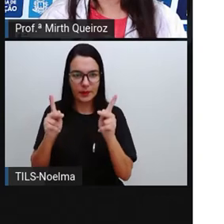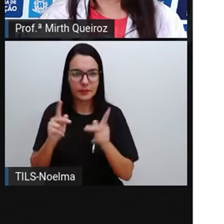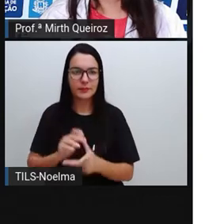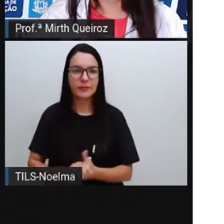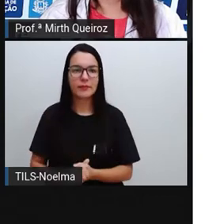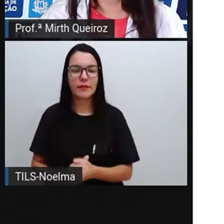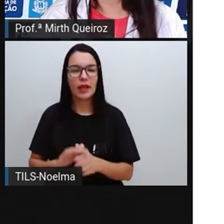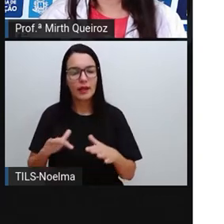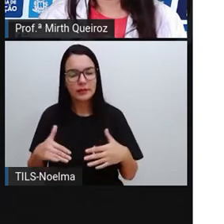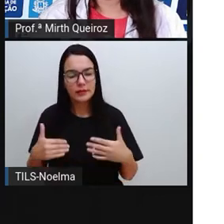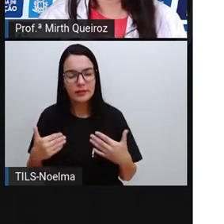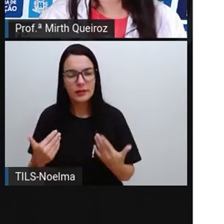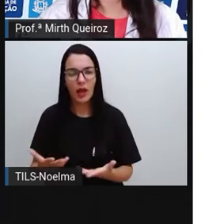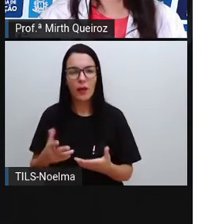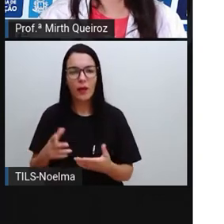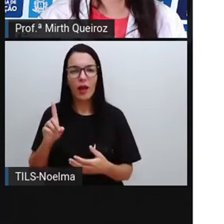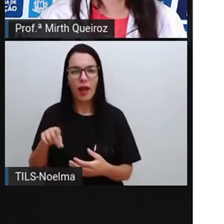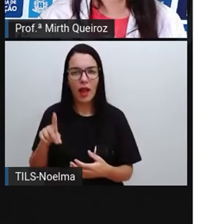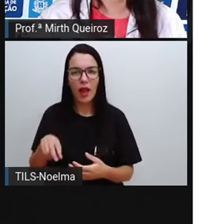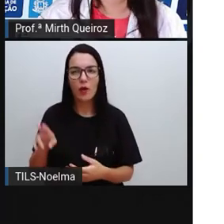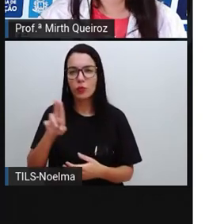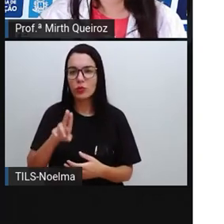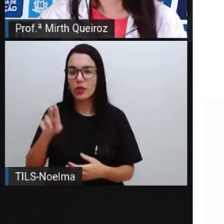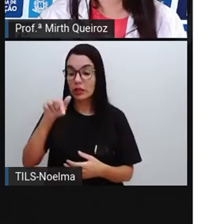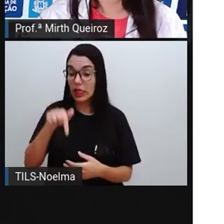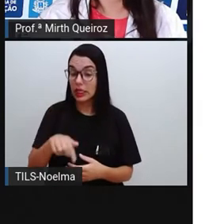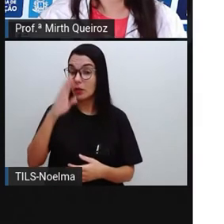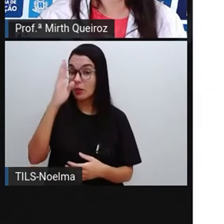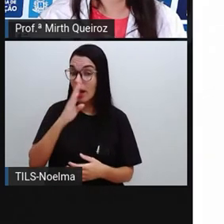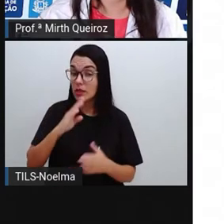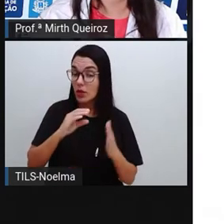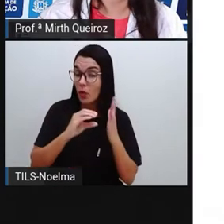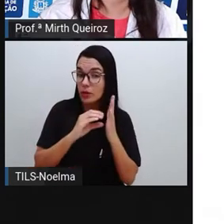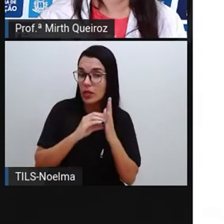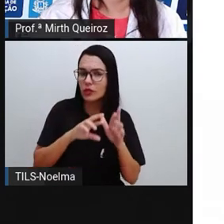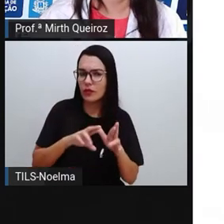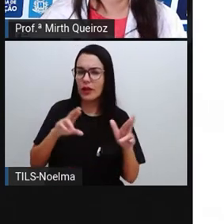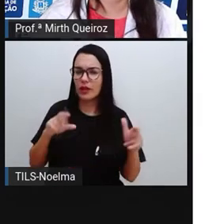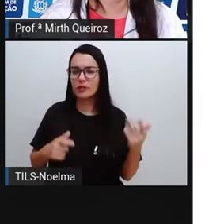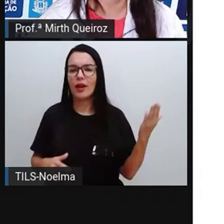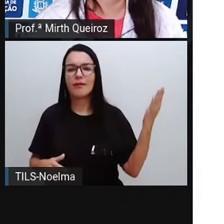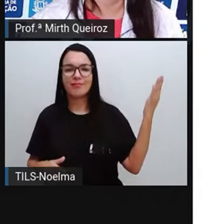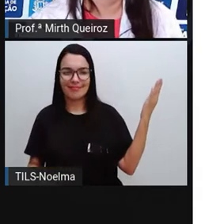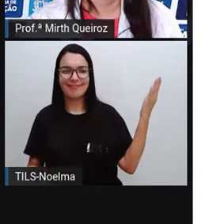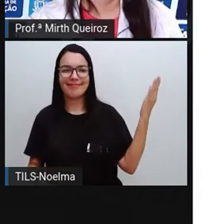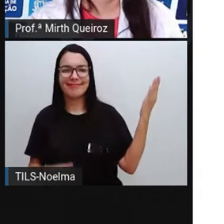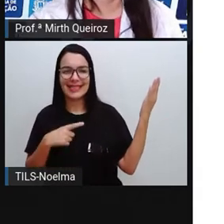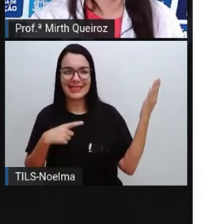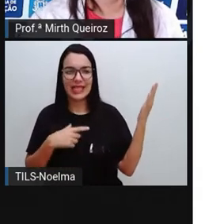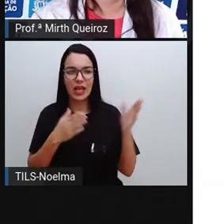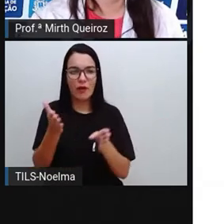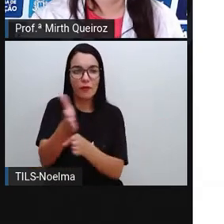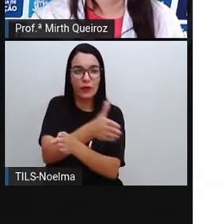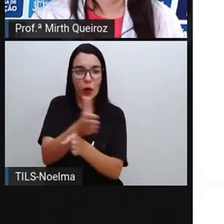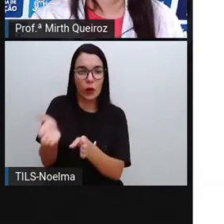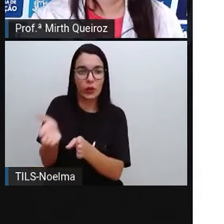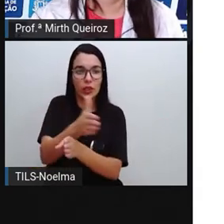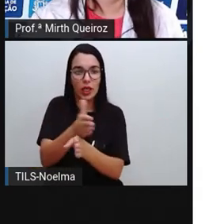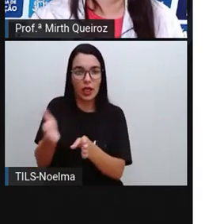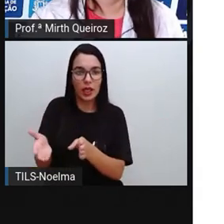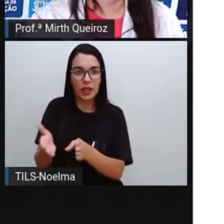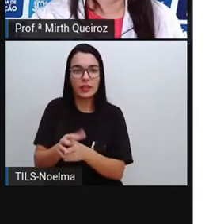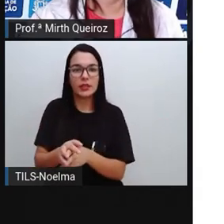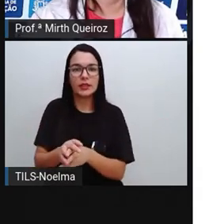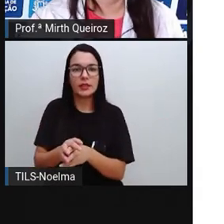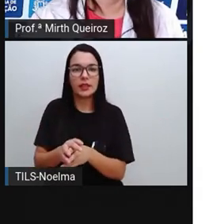certo? Assim é utilizado no Brasil, os conceitos são diferentes. Então, nós temos aqui fronteira